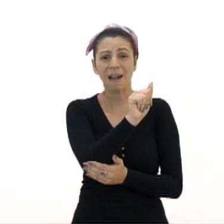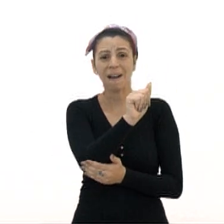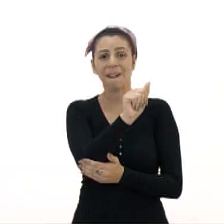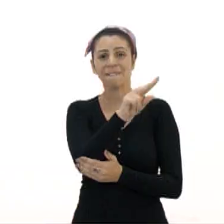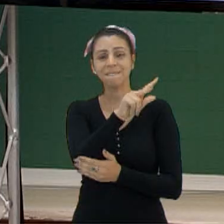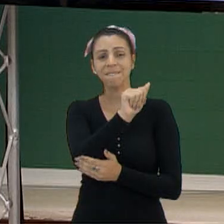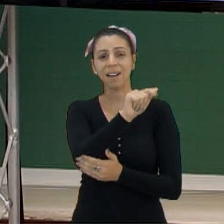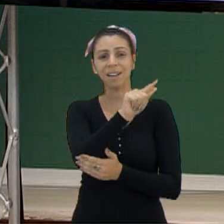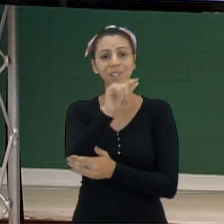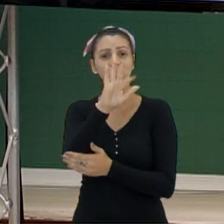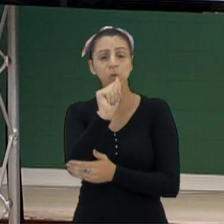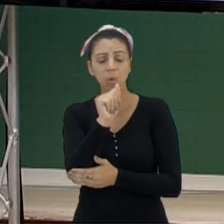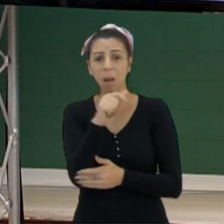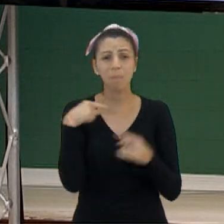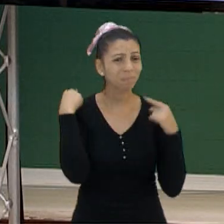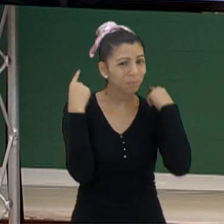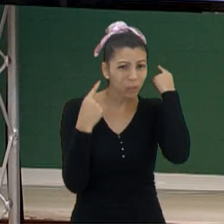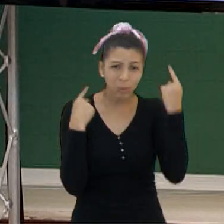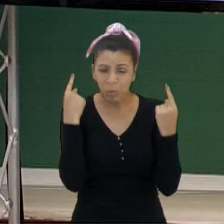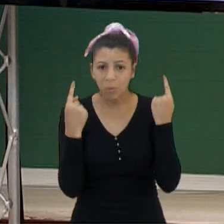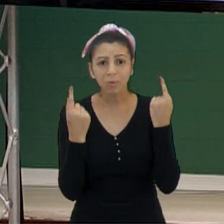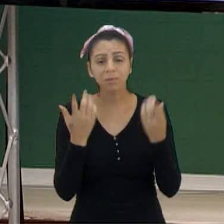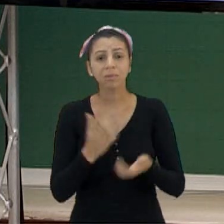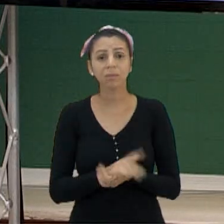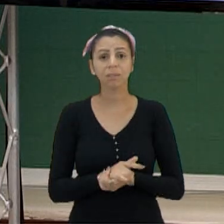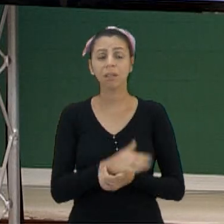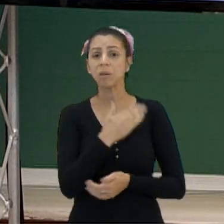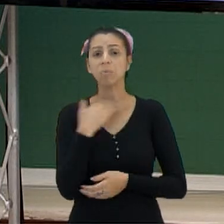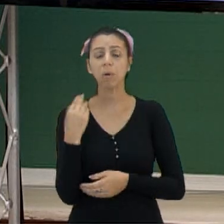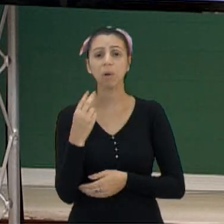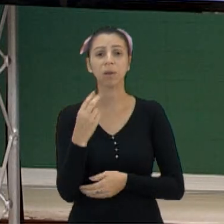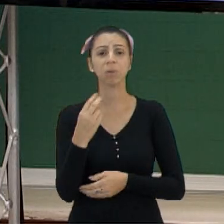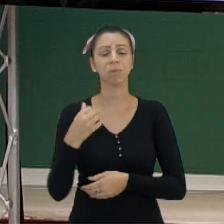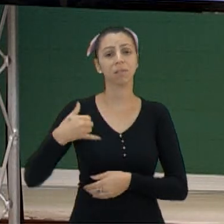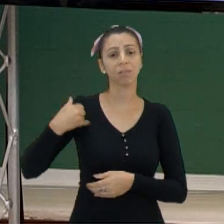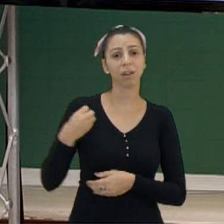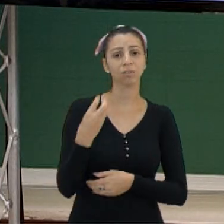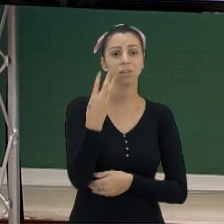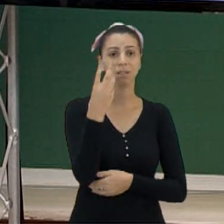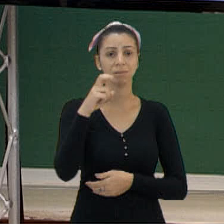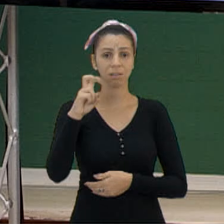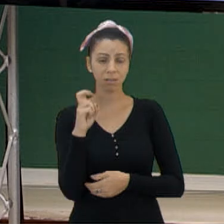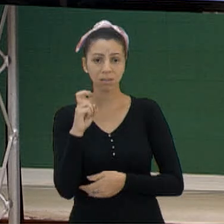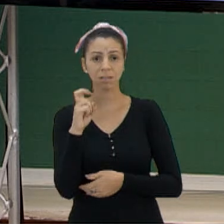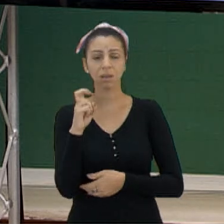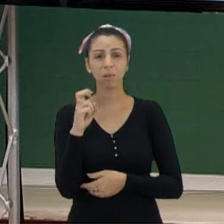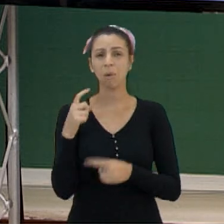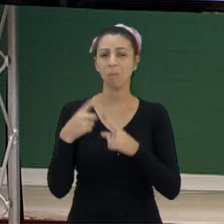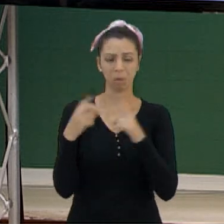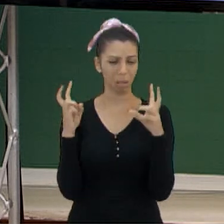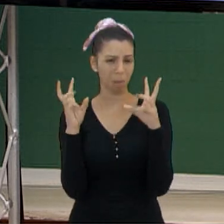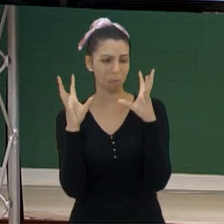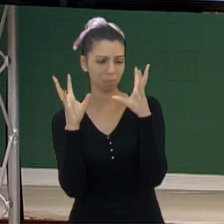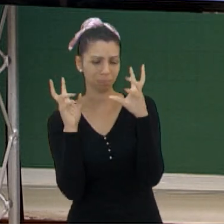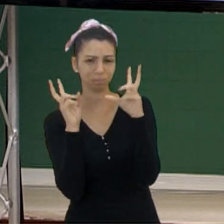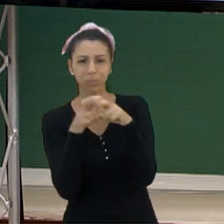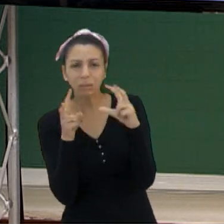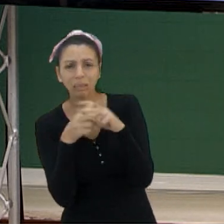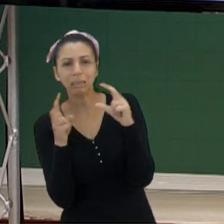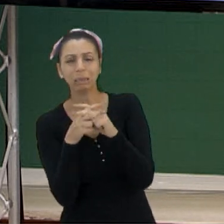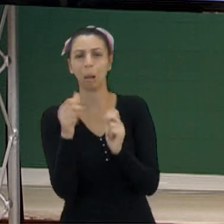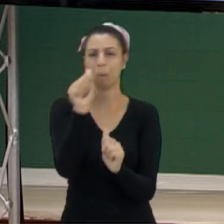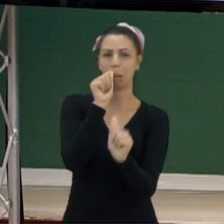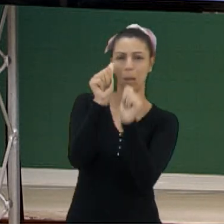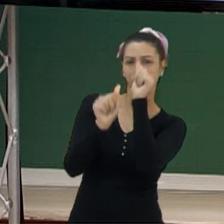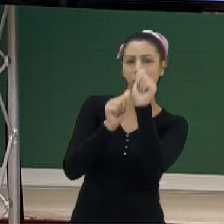tinha morrido com 38 anos, porque se envolveu em brigas, bebia muito, tudo,